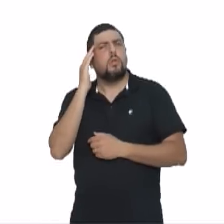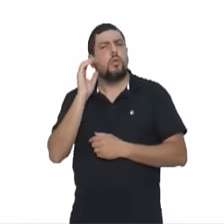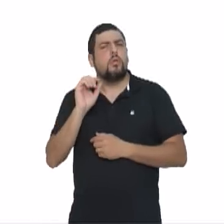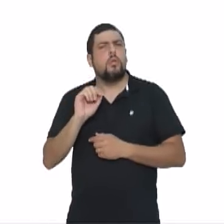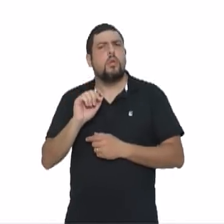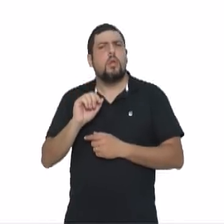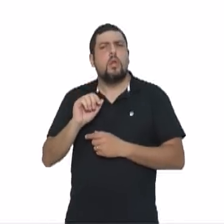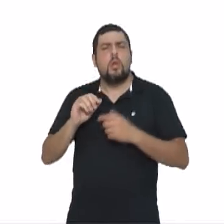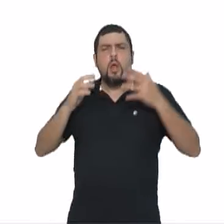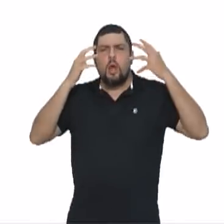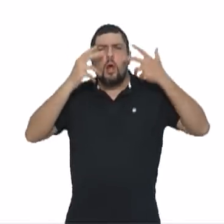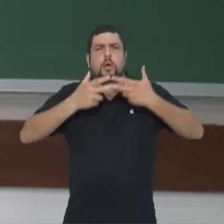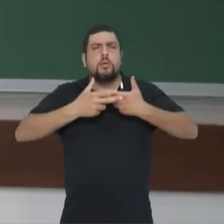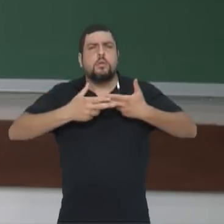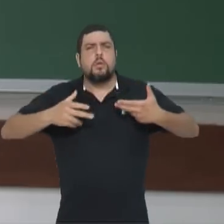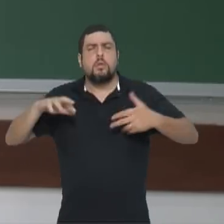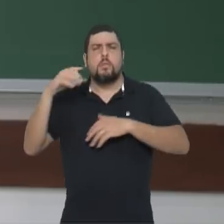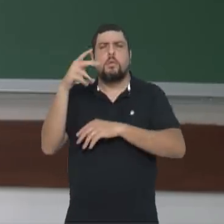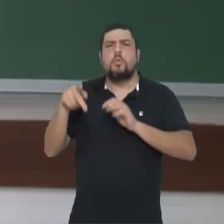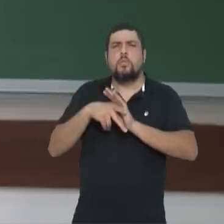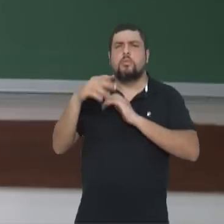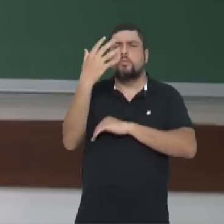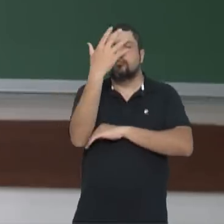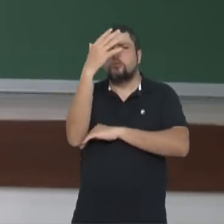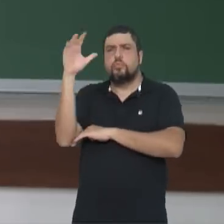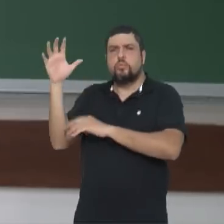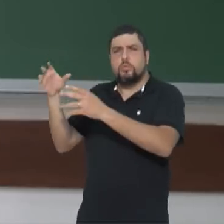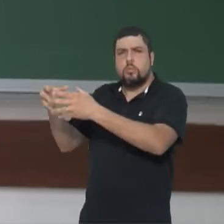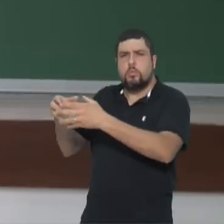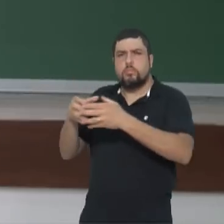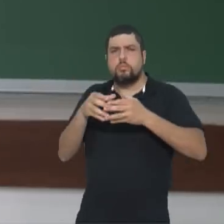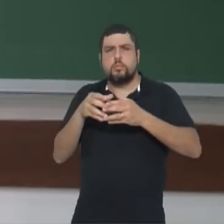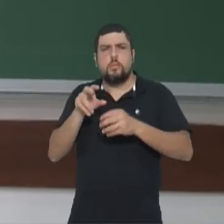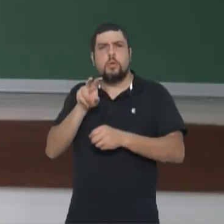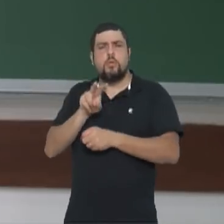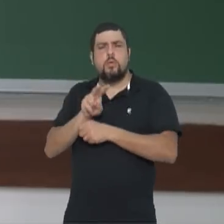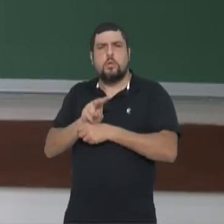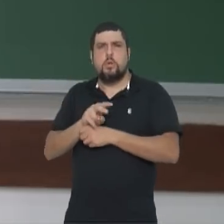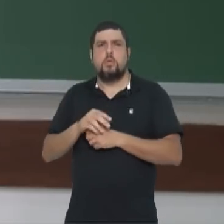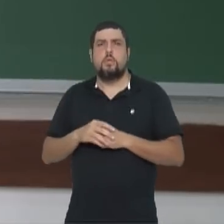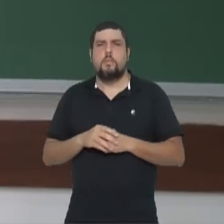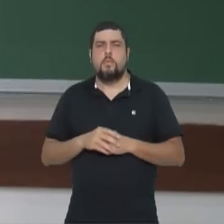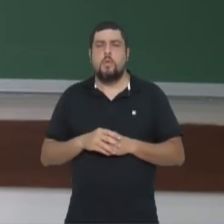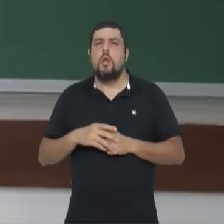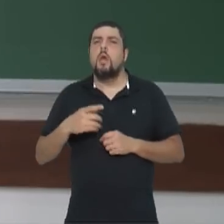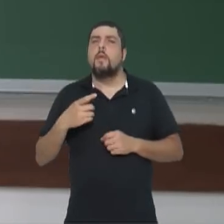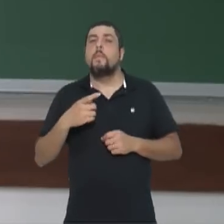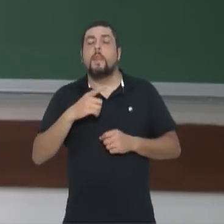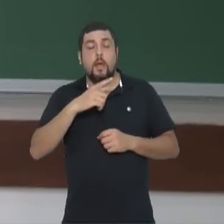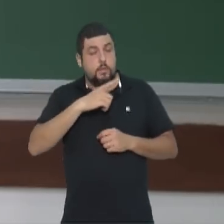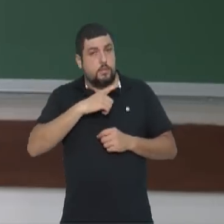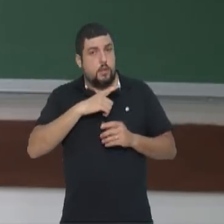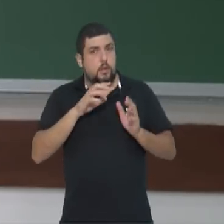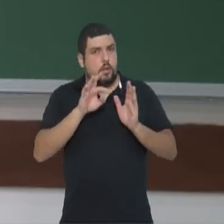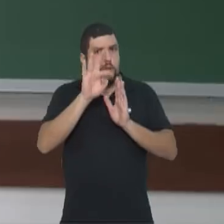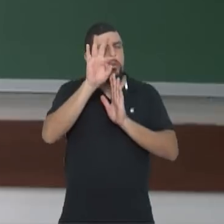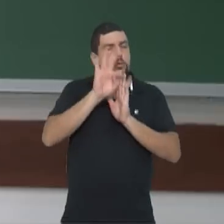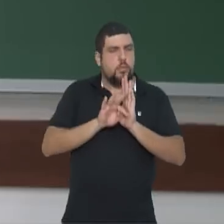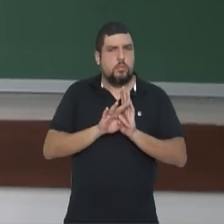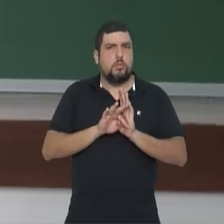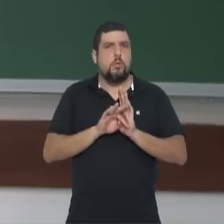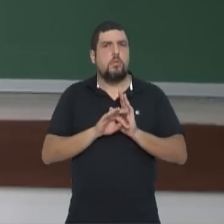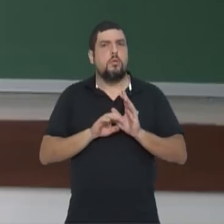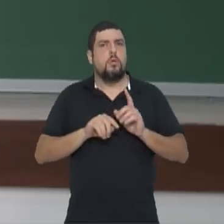de estimação? O que você acha que é isso? Tem lá no texto, né? Mas eu não vou